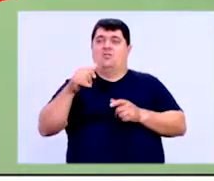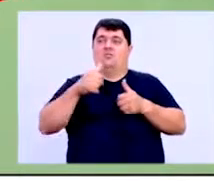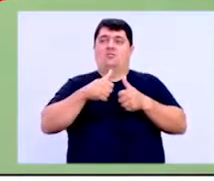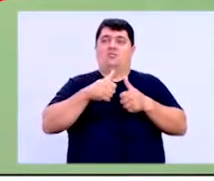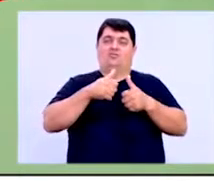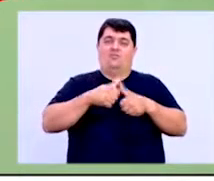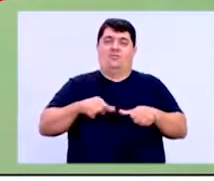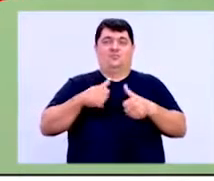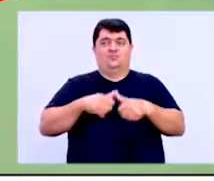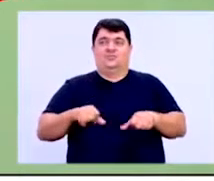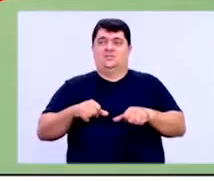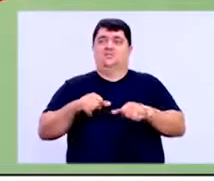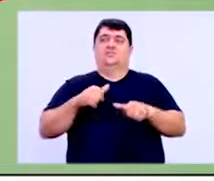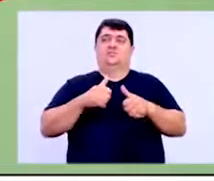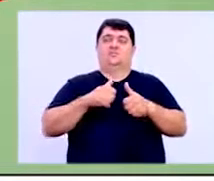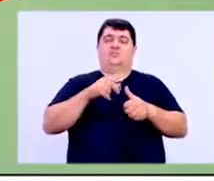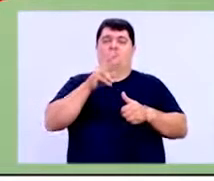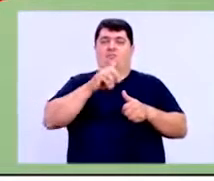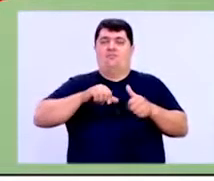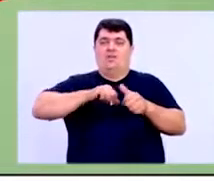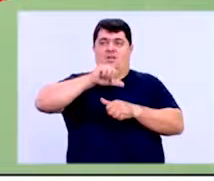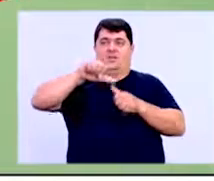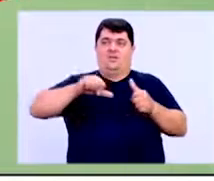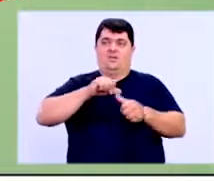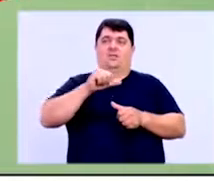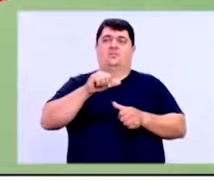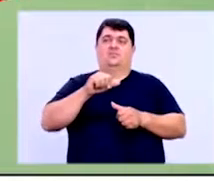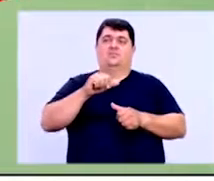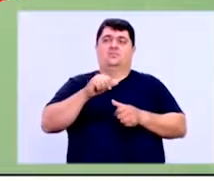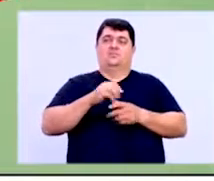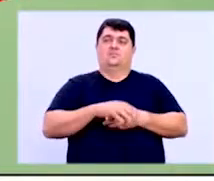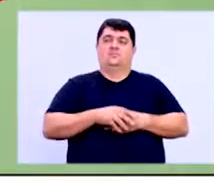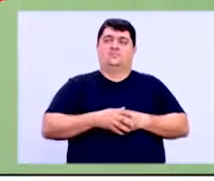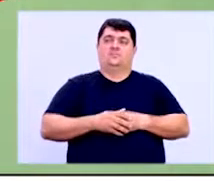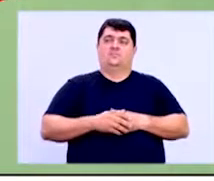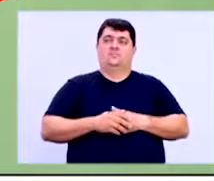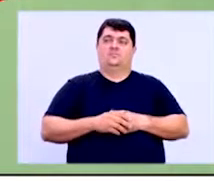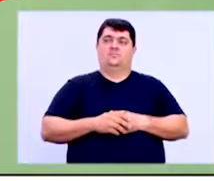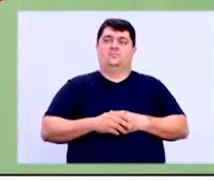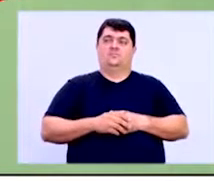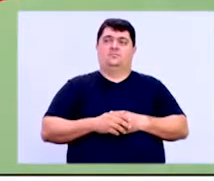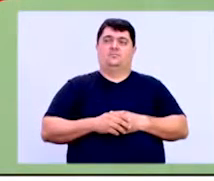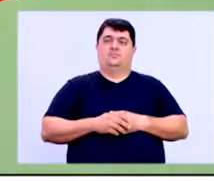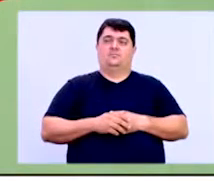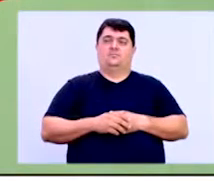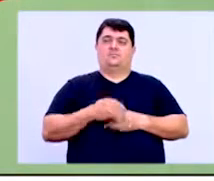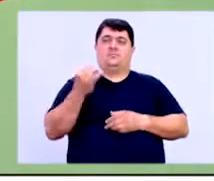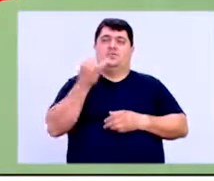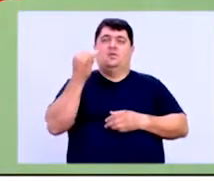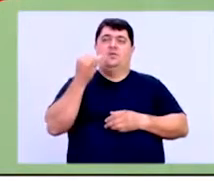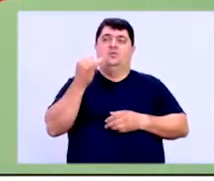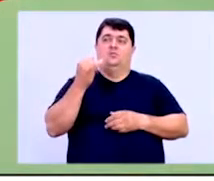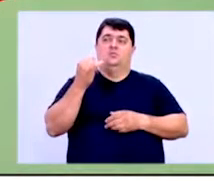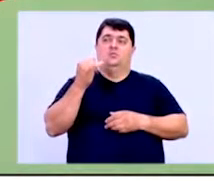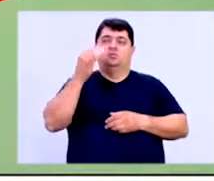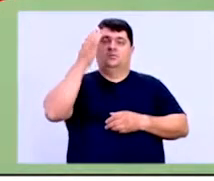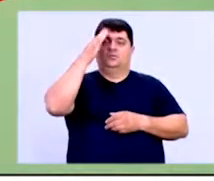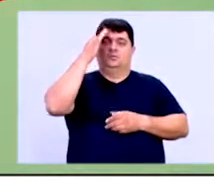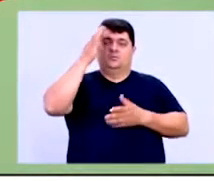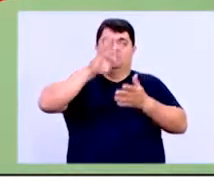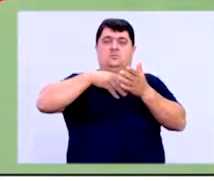fixa, variável, fixa. Tá vendo? Já foi colocado variável e fixa. E é importante até mesmo estudarmos essa